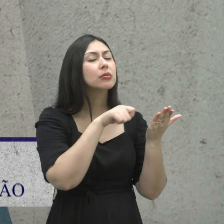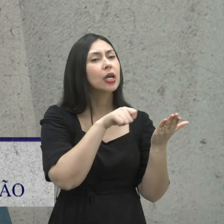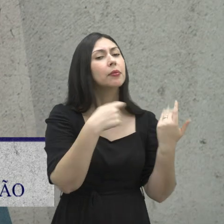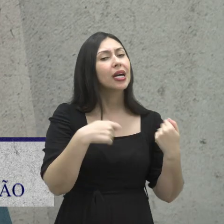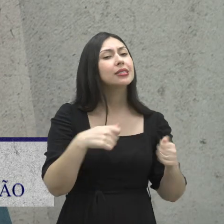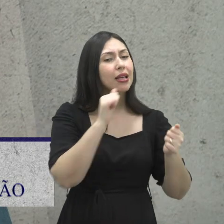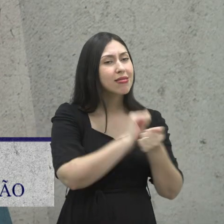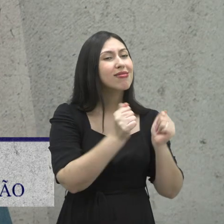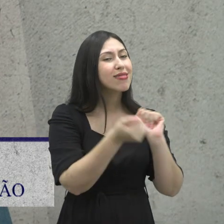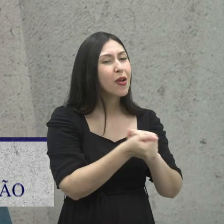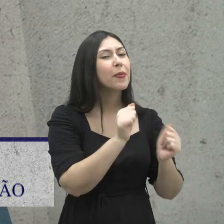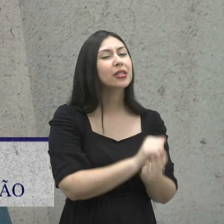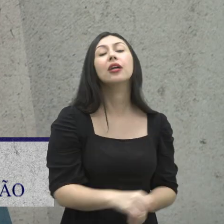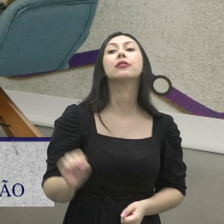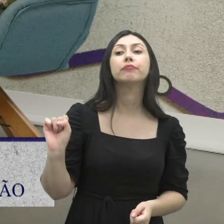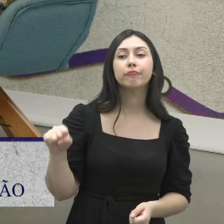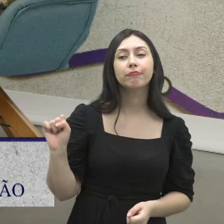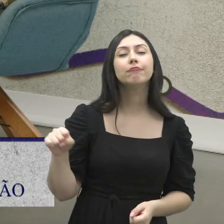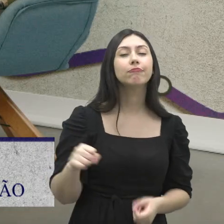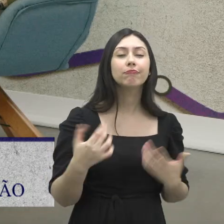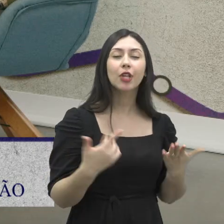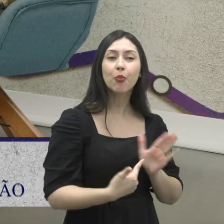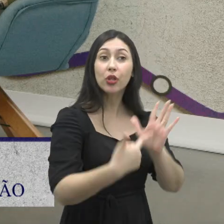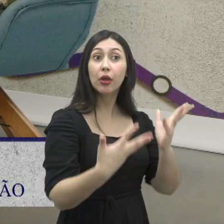é se reinventar, como a gente falou, com né? certeza. Trazer essas